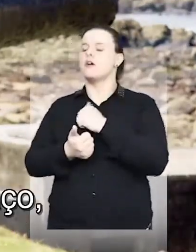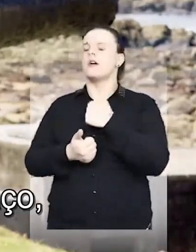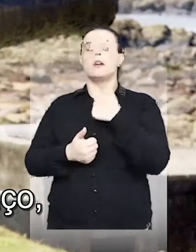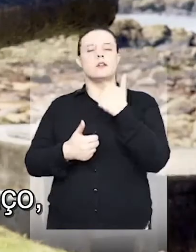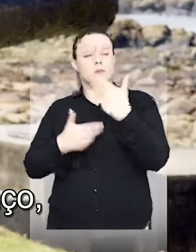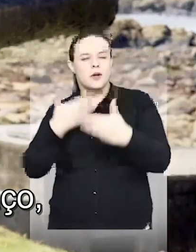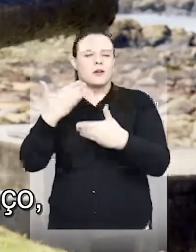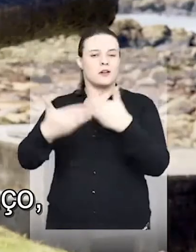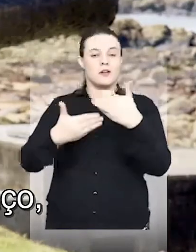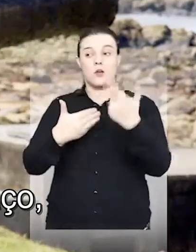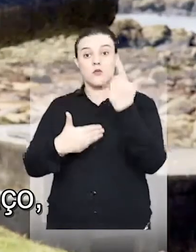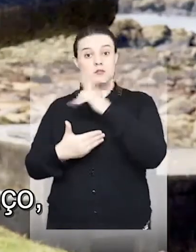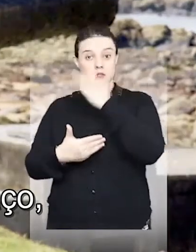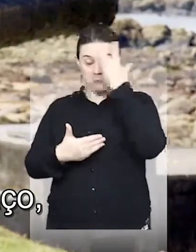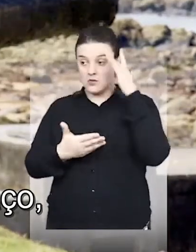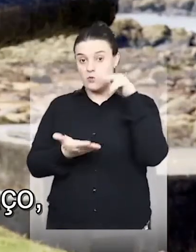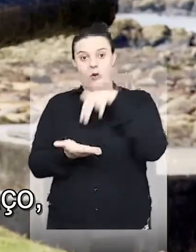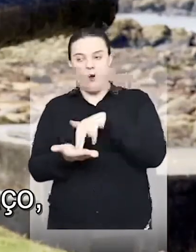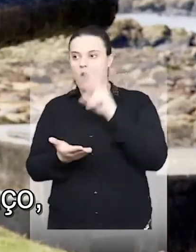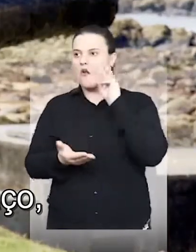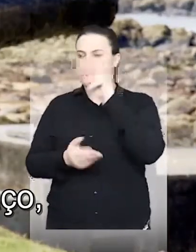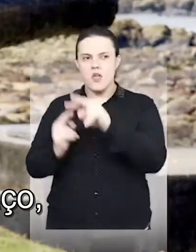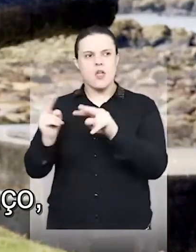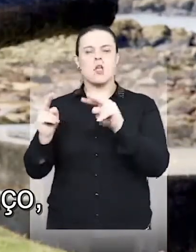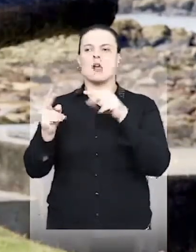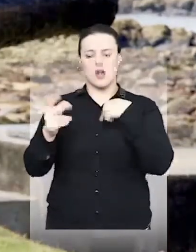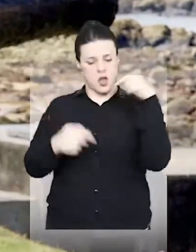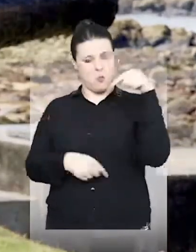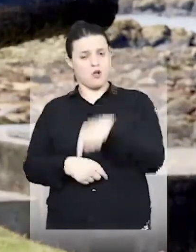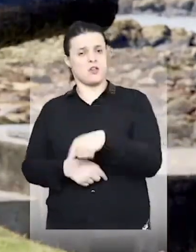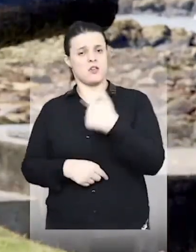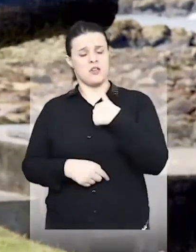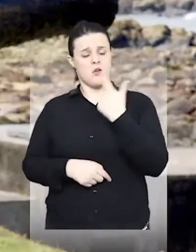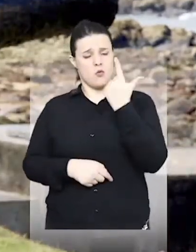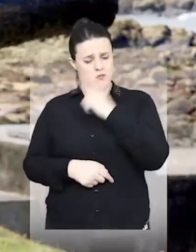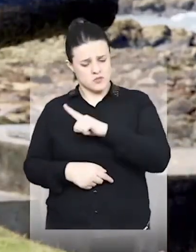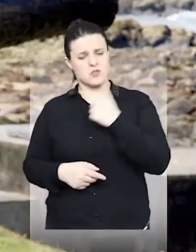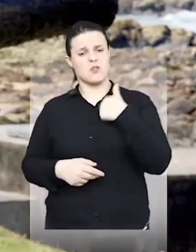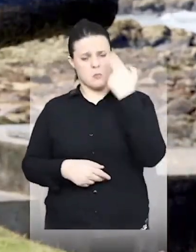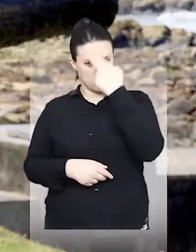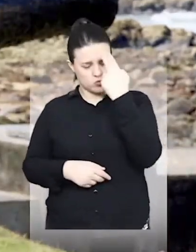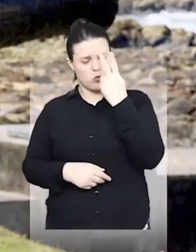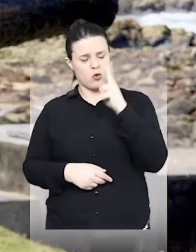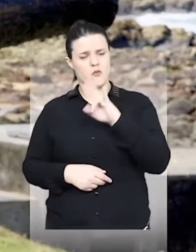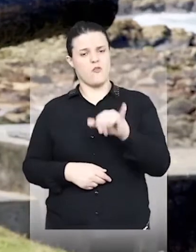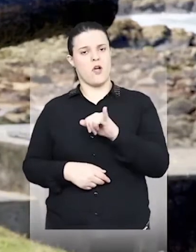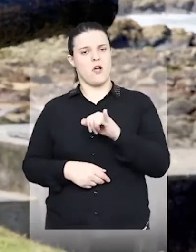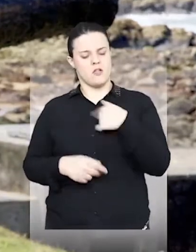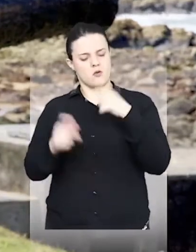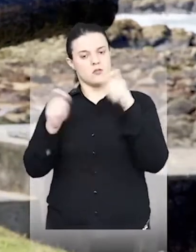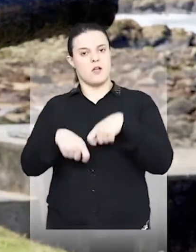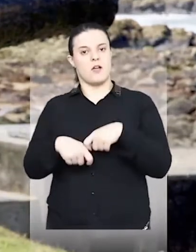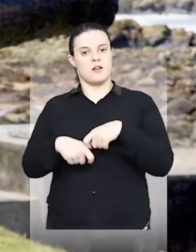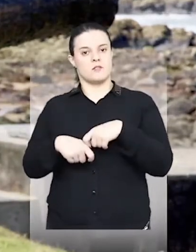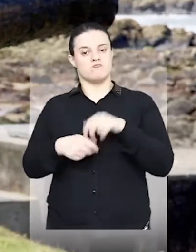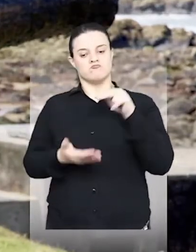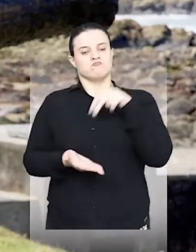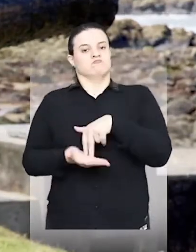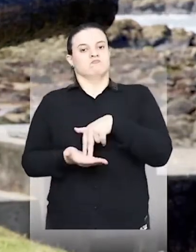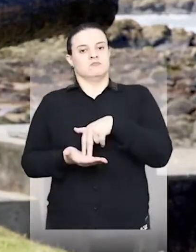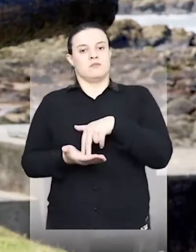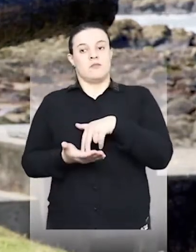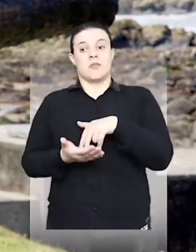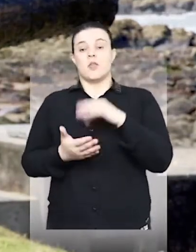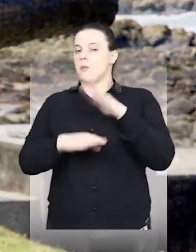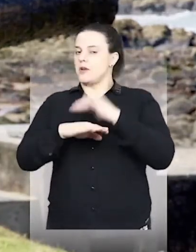que demarcar esse espaço, demarcar esse território de não, eu tô aqui, eu quero fazer isso, é meu sonho, eu posso,